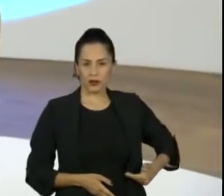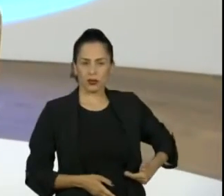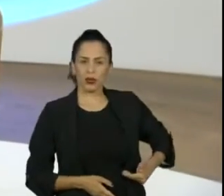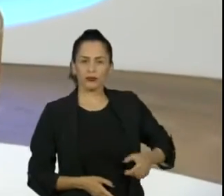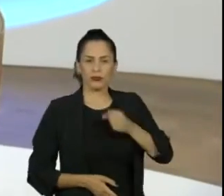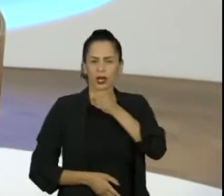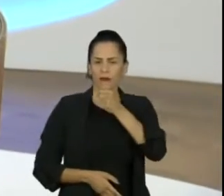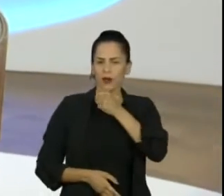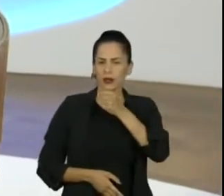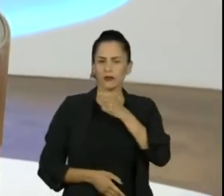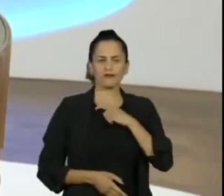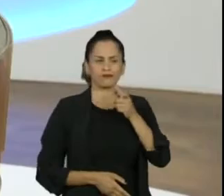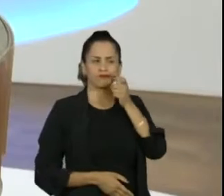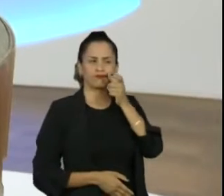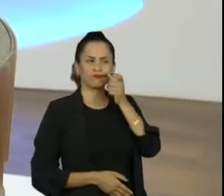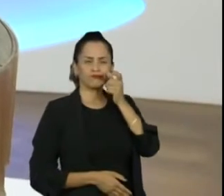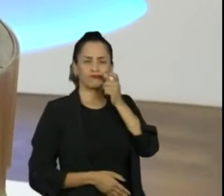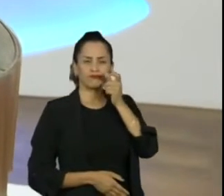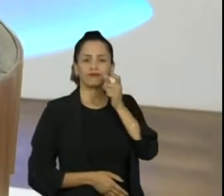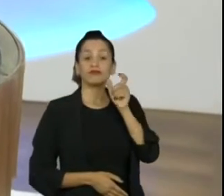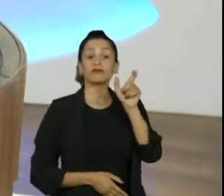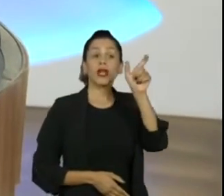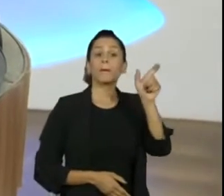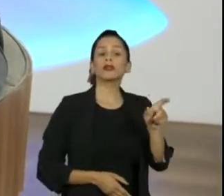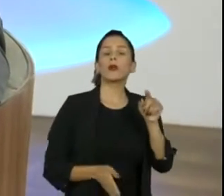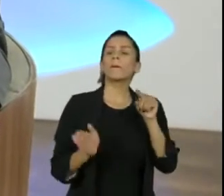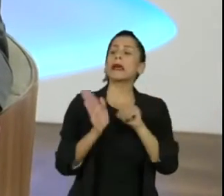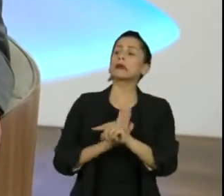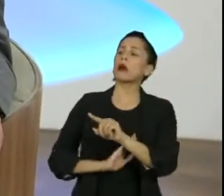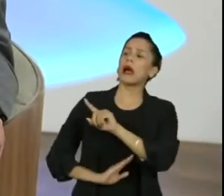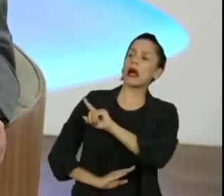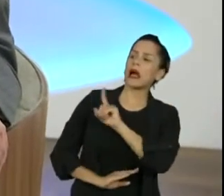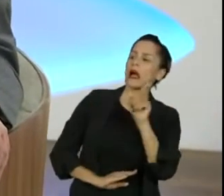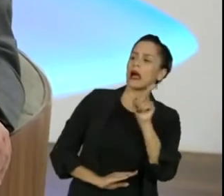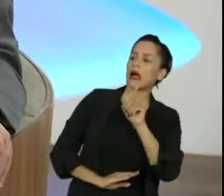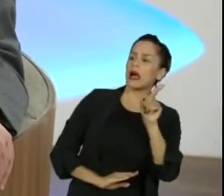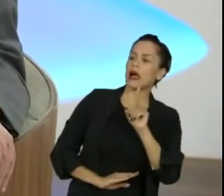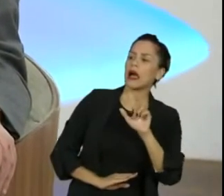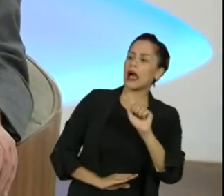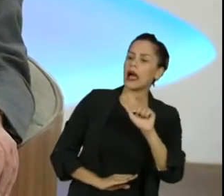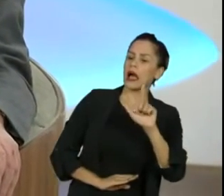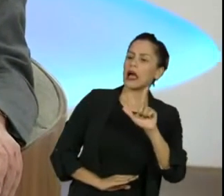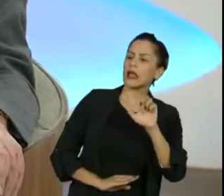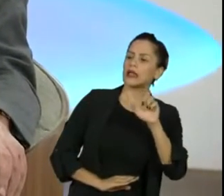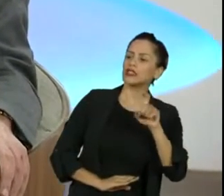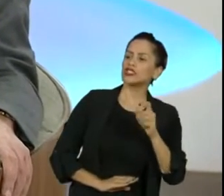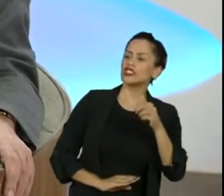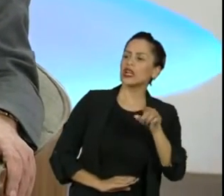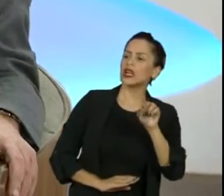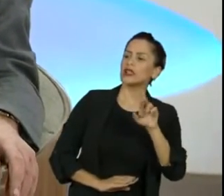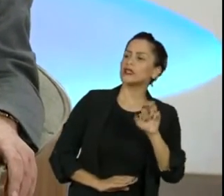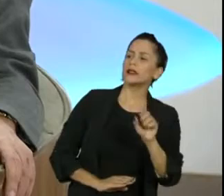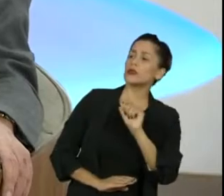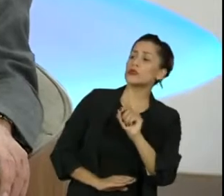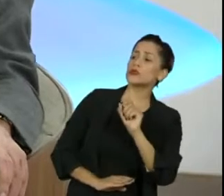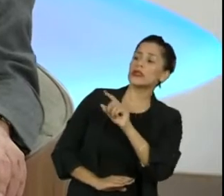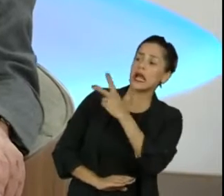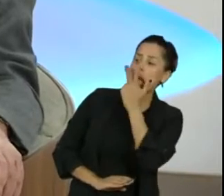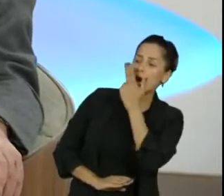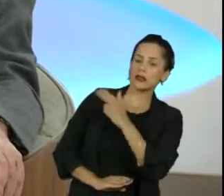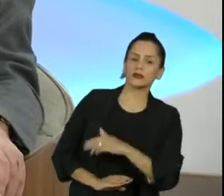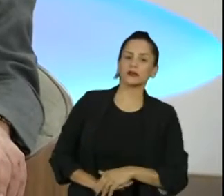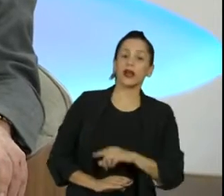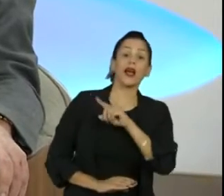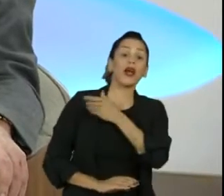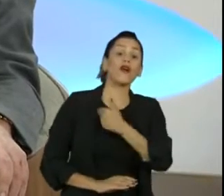quando me citaram, ele falou assim, fala muito e não fez nada. O que eu tenho para falar do governador de